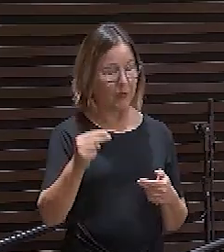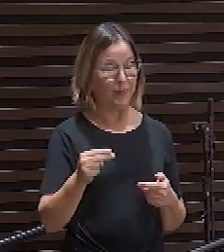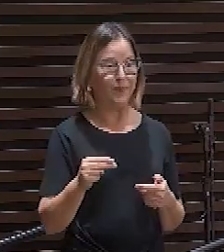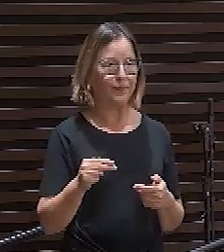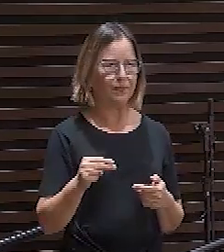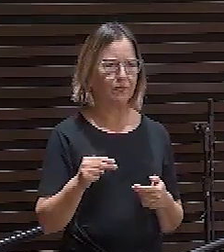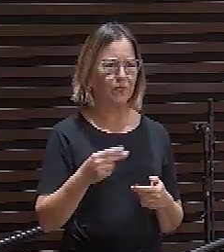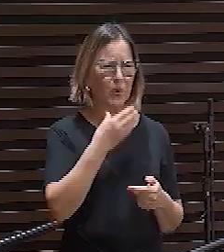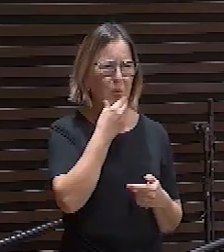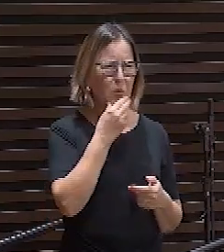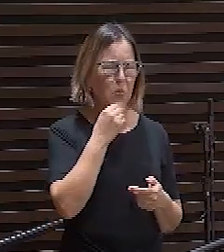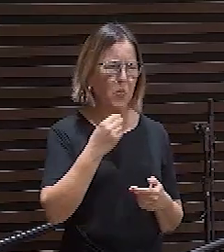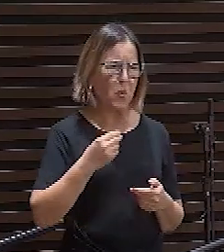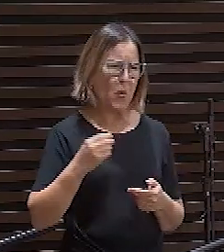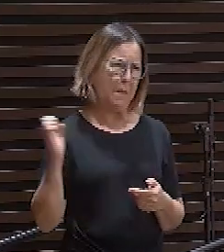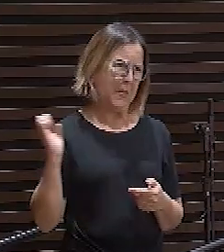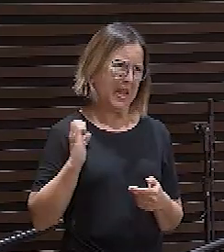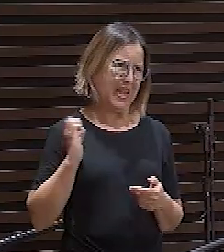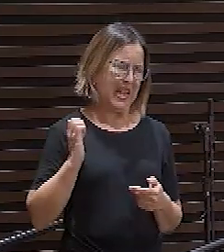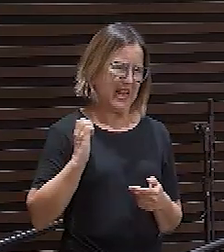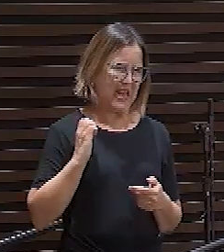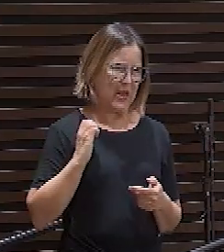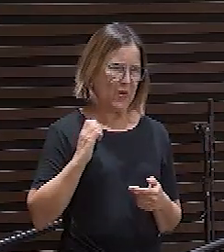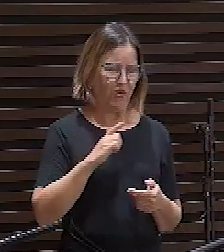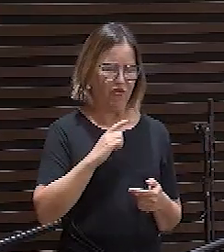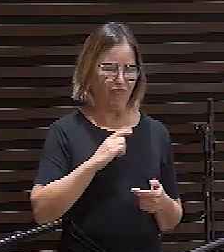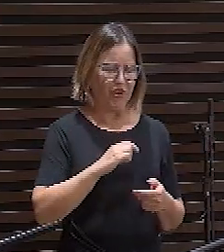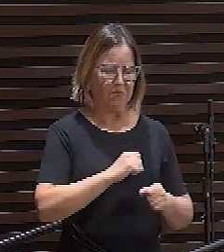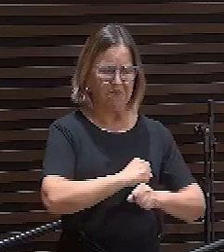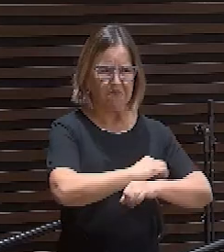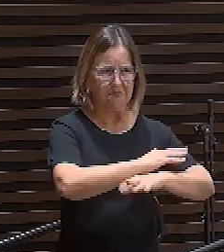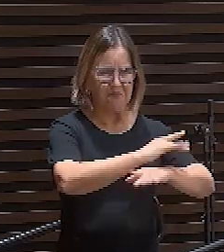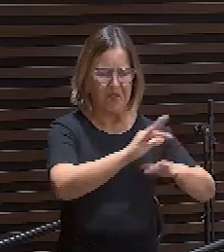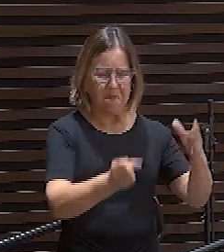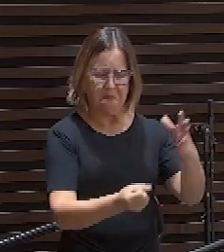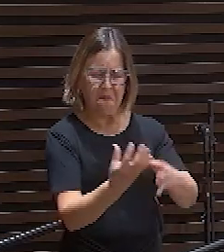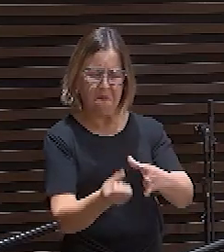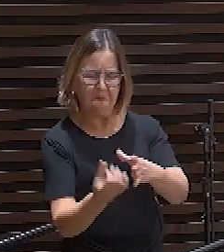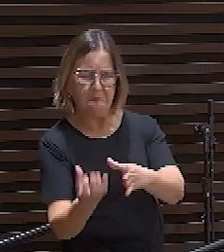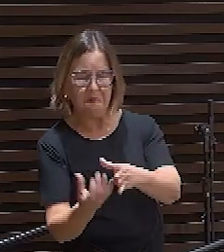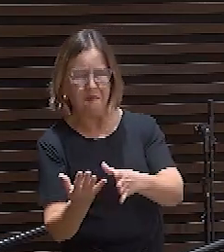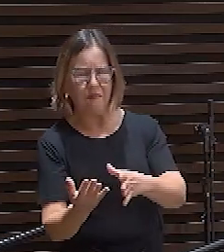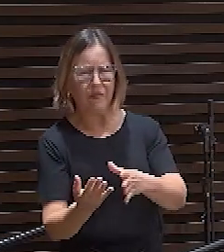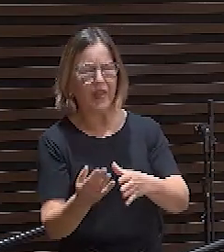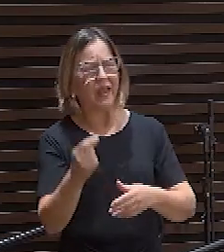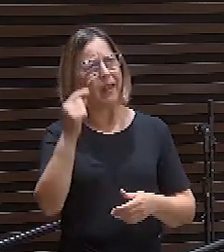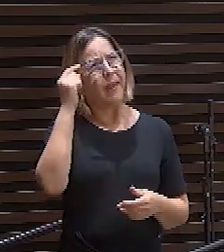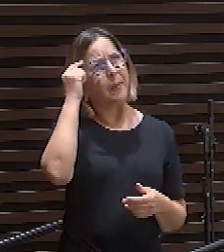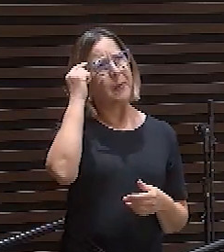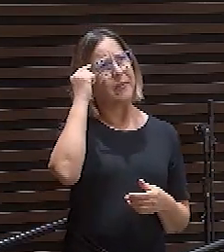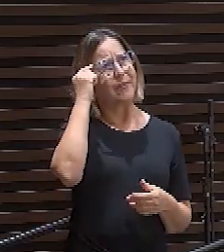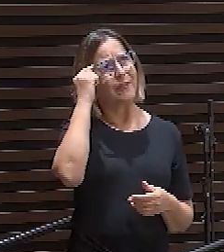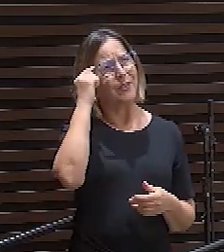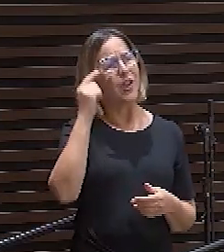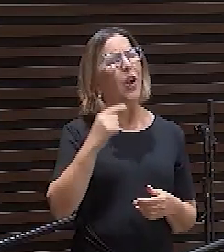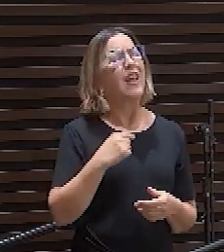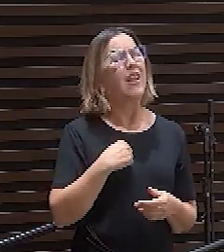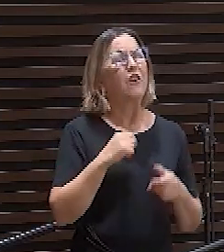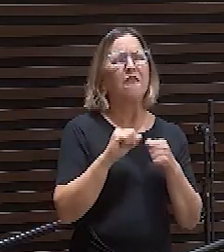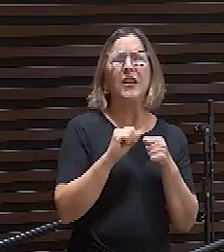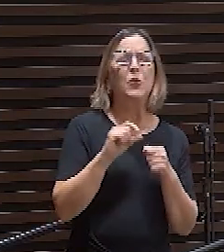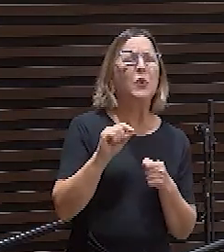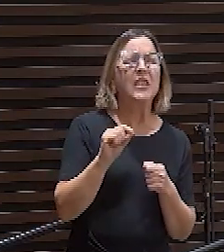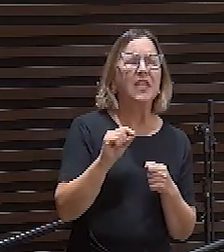E arrazoava consigo mesmo, dizendo: Que farei? Pois não tenho onde recolher meus frutos. E